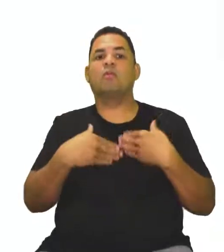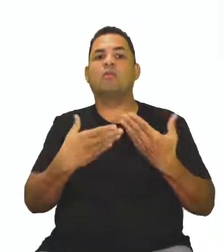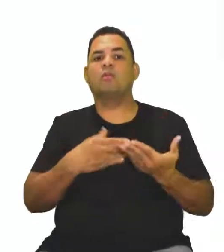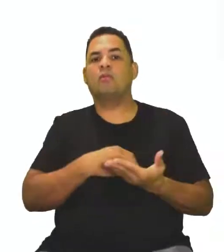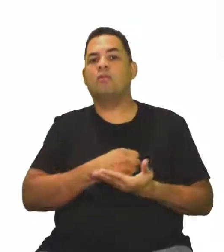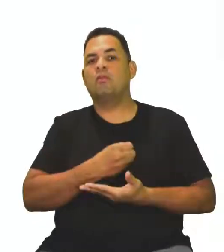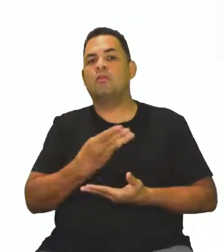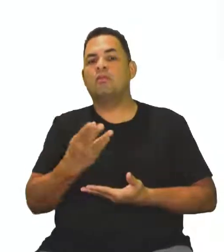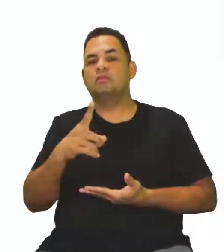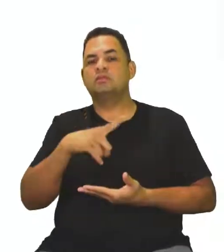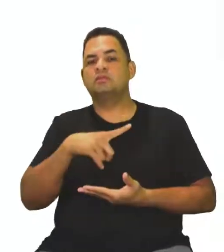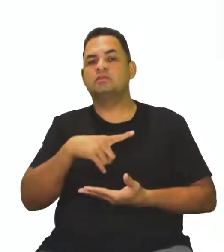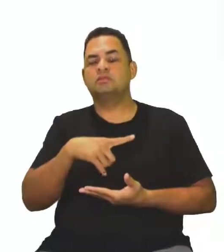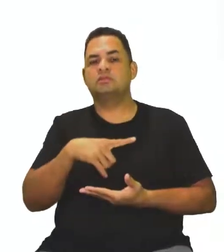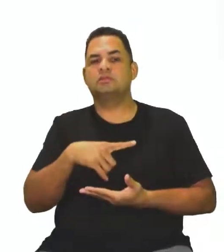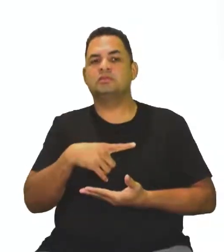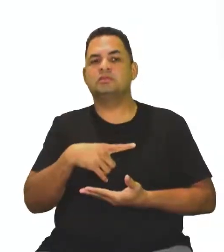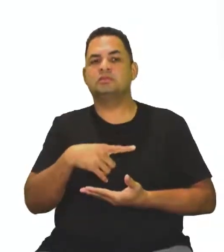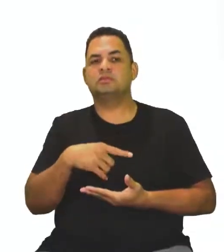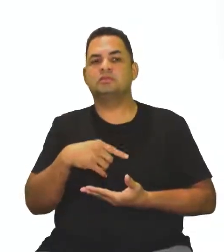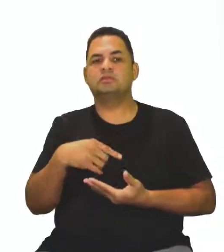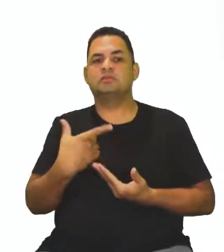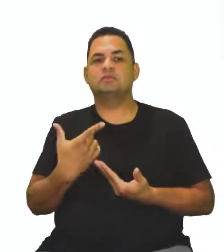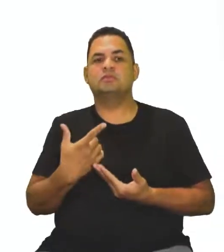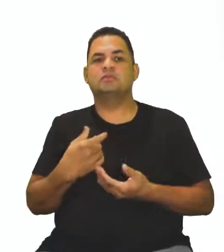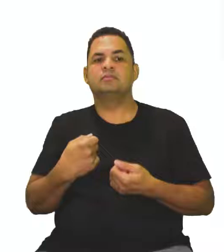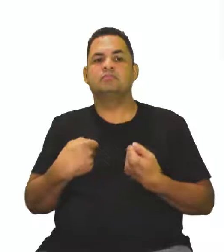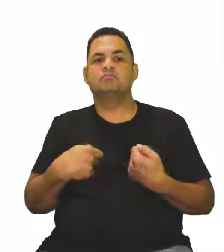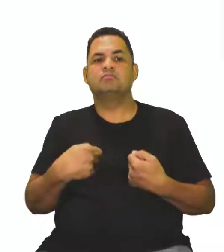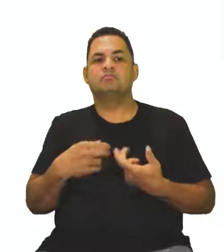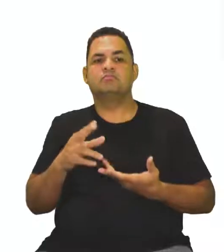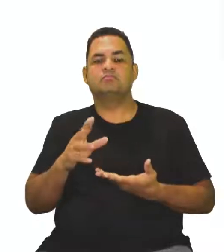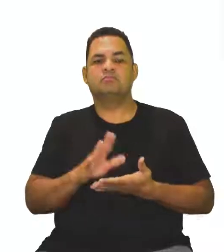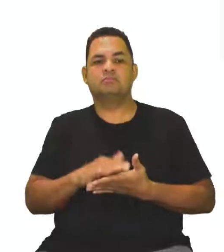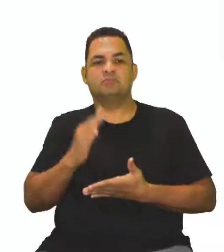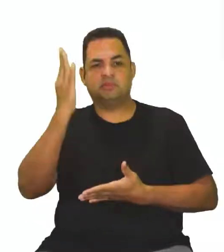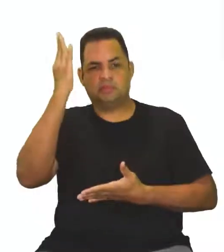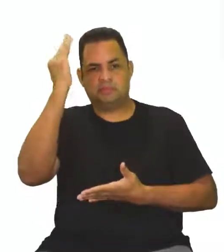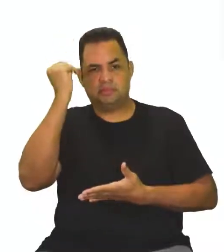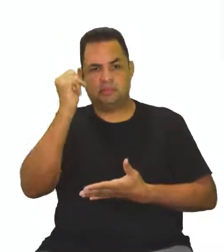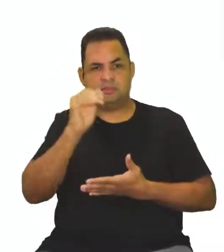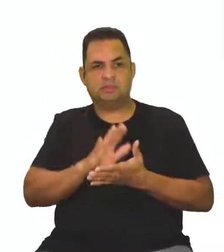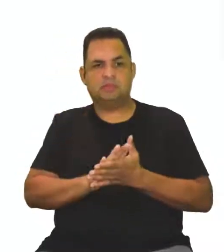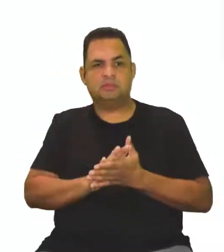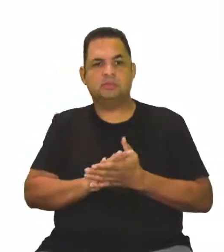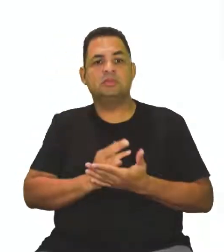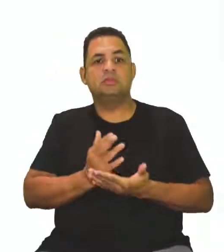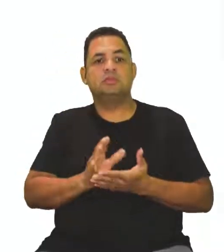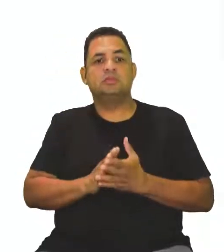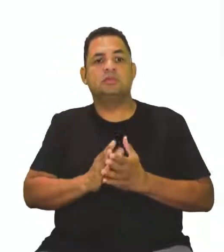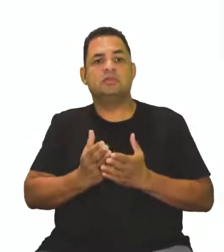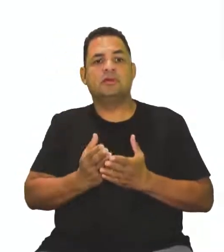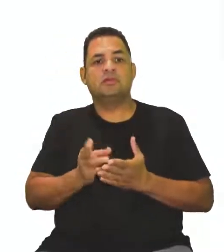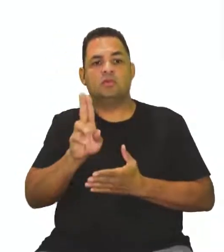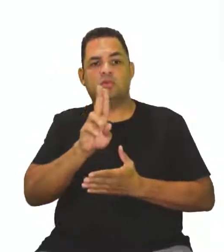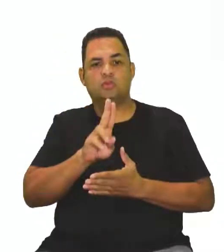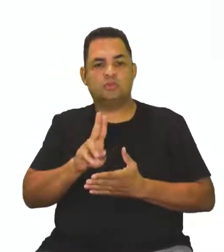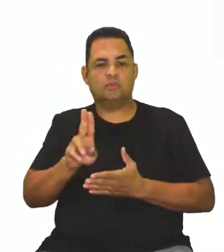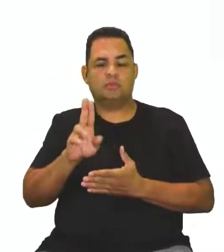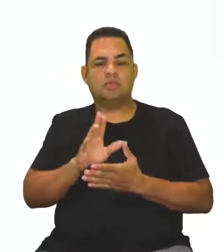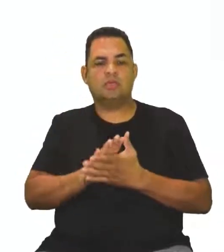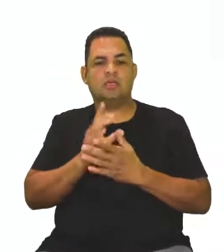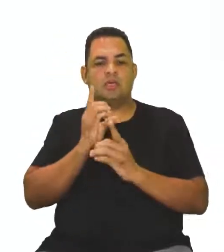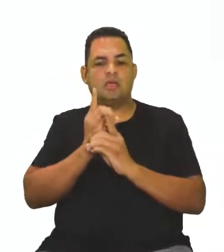temos? 3 resistores. O que a gente tem que lembrar? Vamos utilizar aí a configuração para encontrar essas